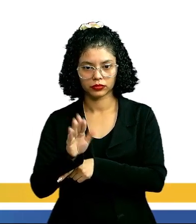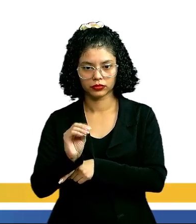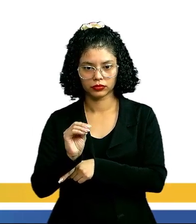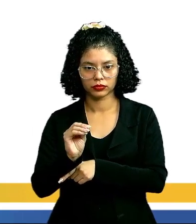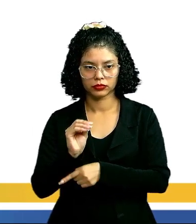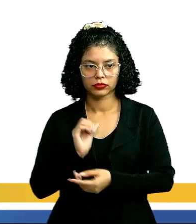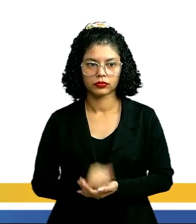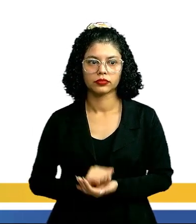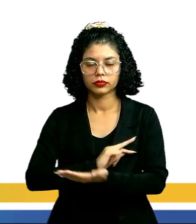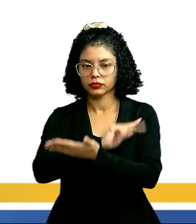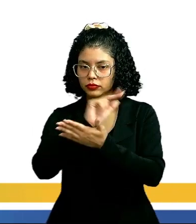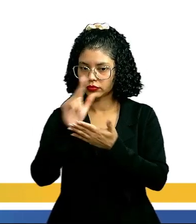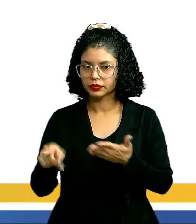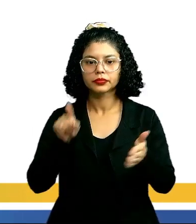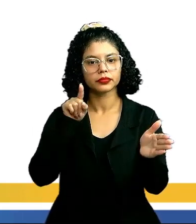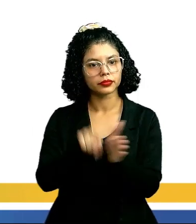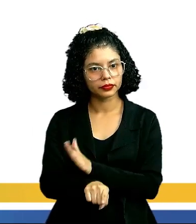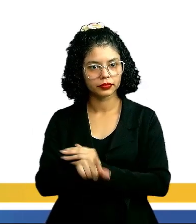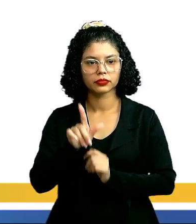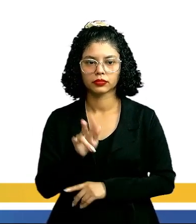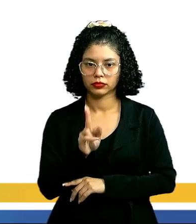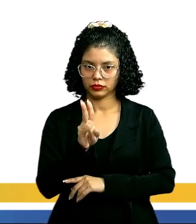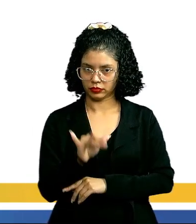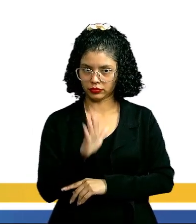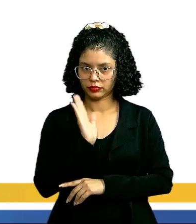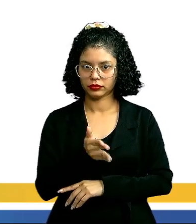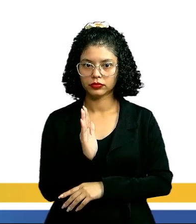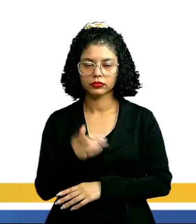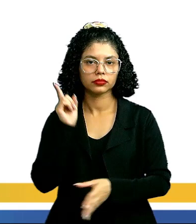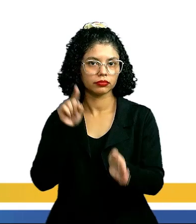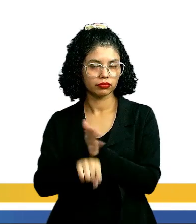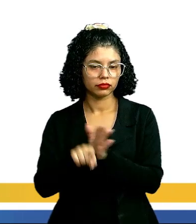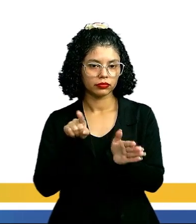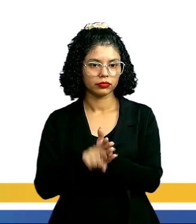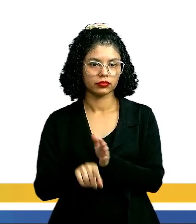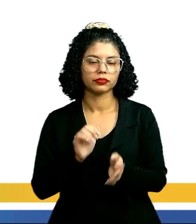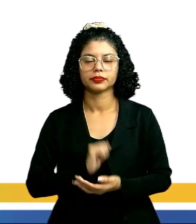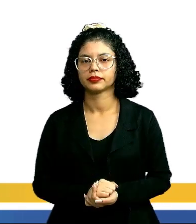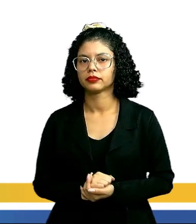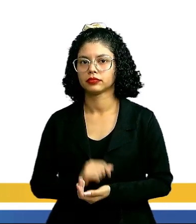Então, várias questões sobre gêmeos já foram